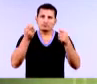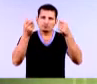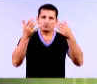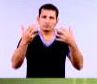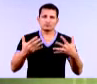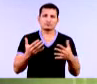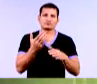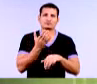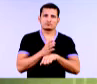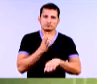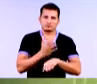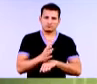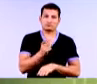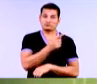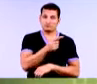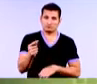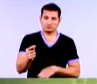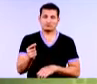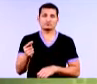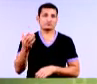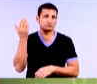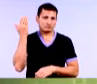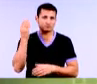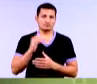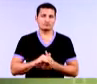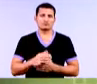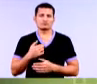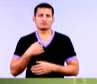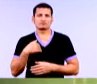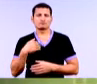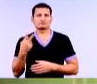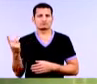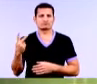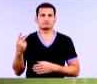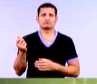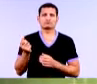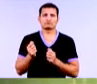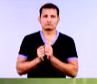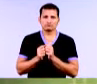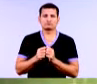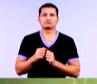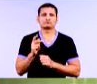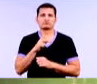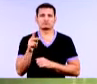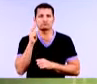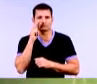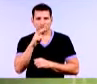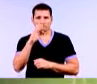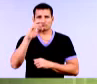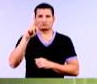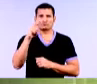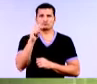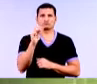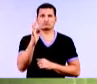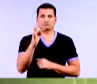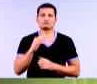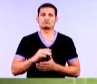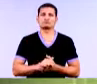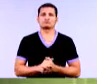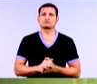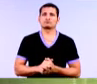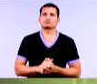da última semana. Estive acompanhando o chat com o professor Alisson aqui e como houve de